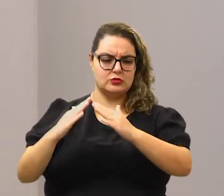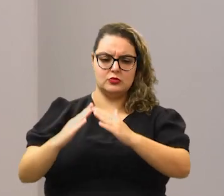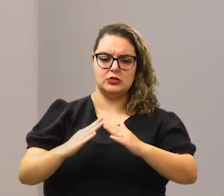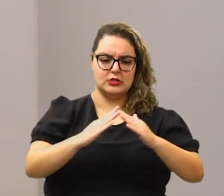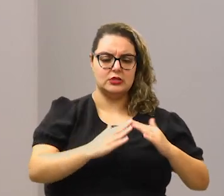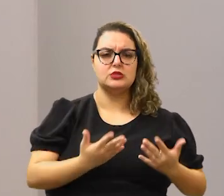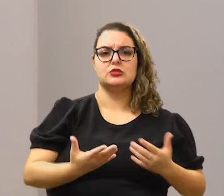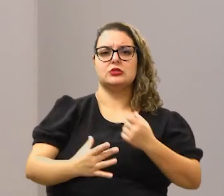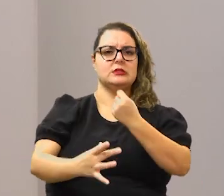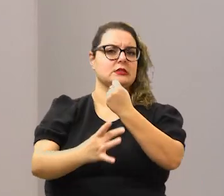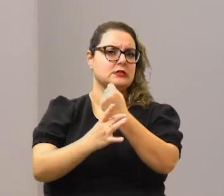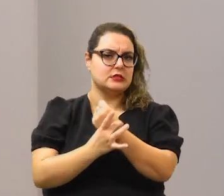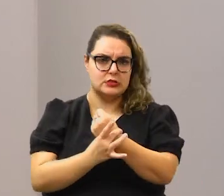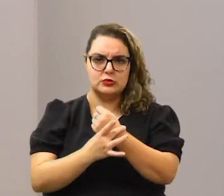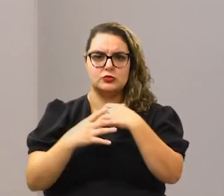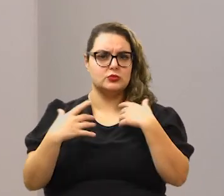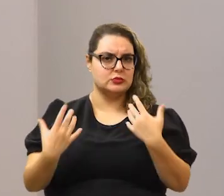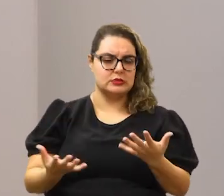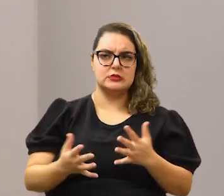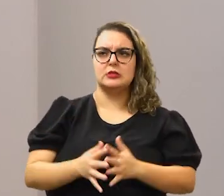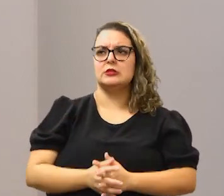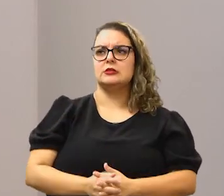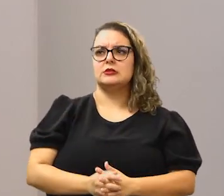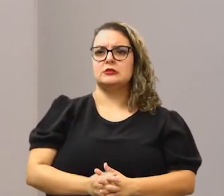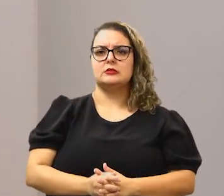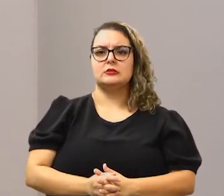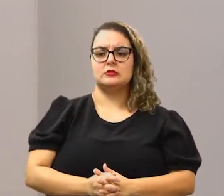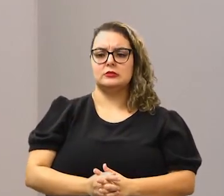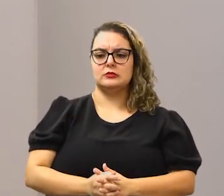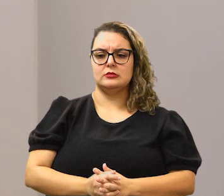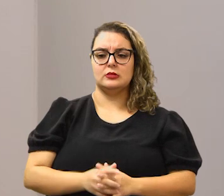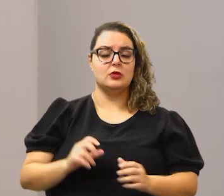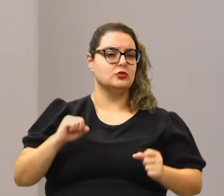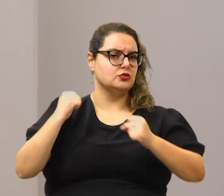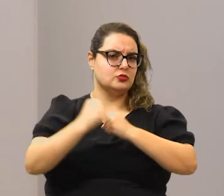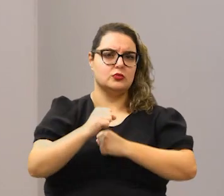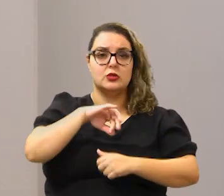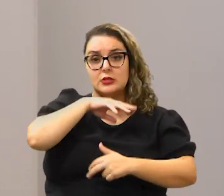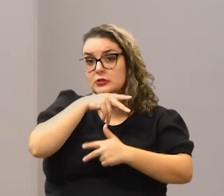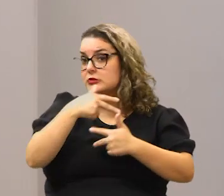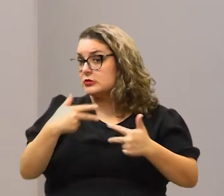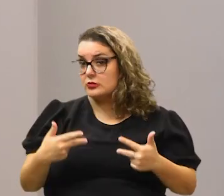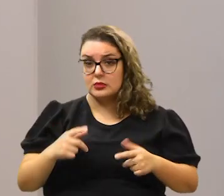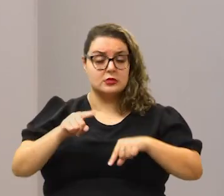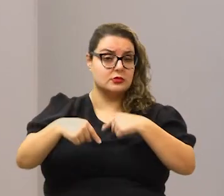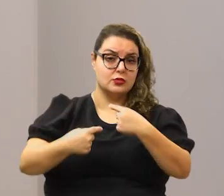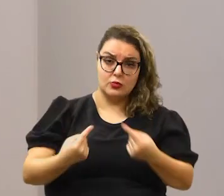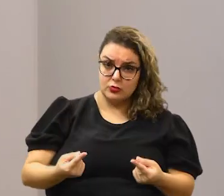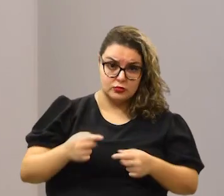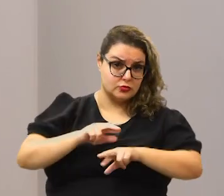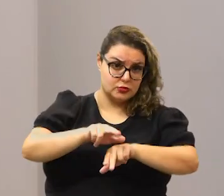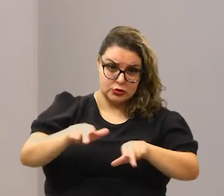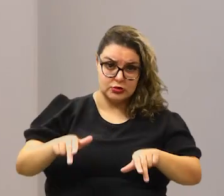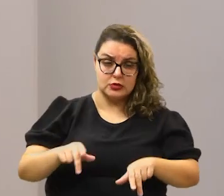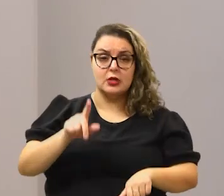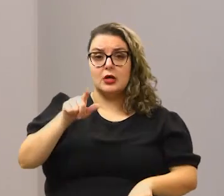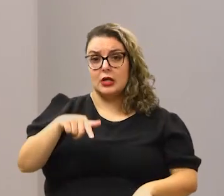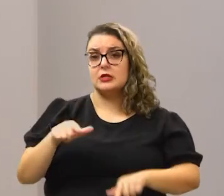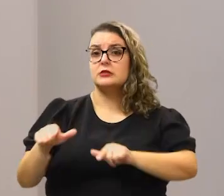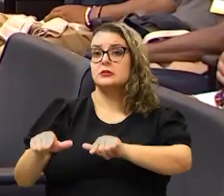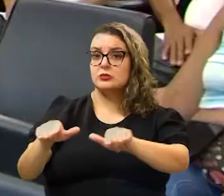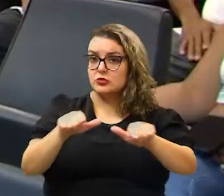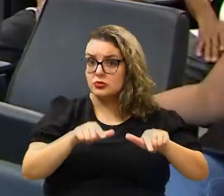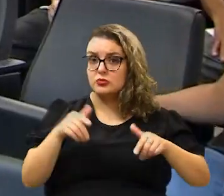temas específicos e procurar levar as suas preocupações, demandas e contribuir para o aprimoramento das políticas